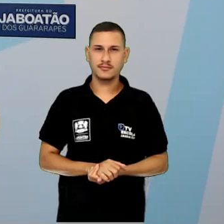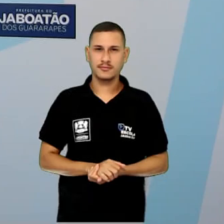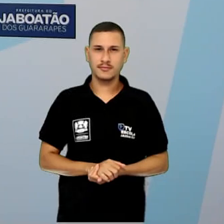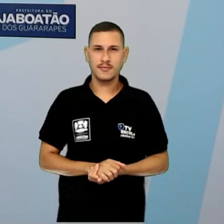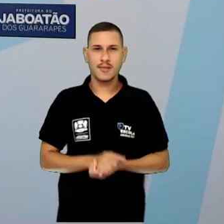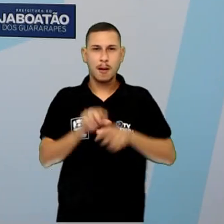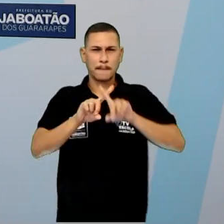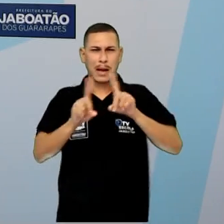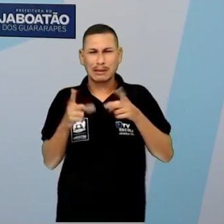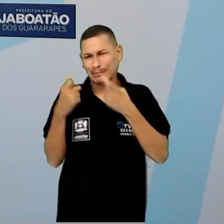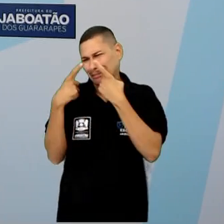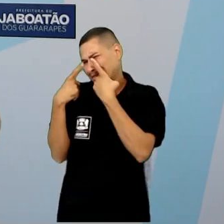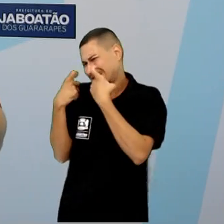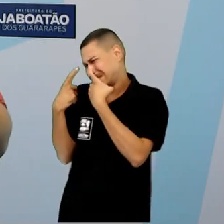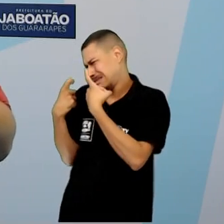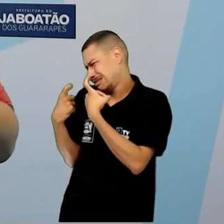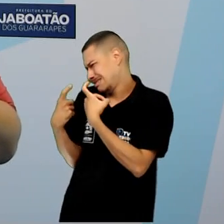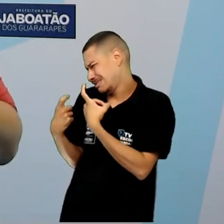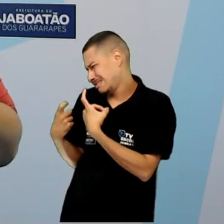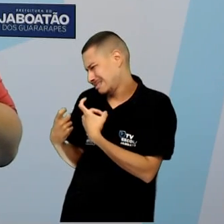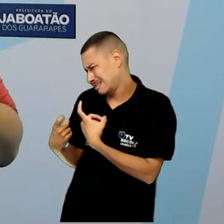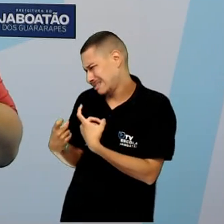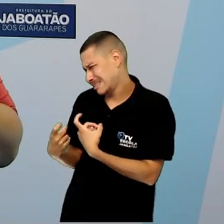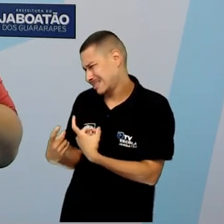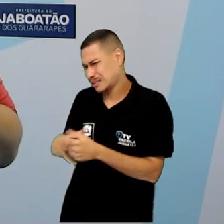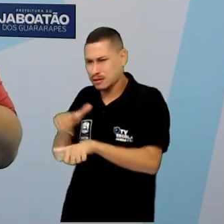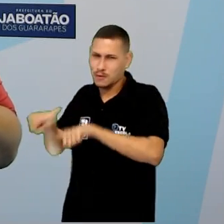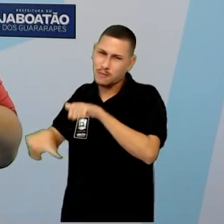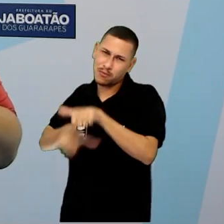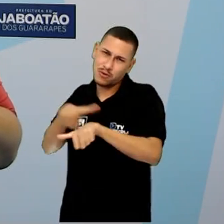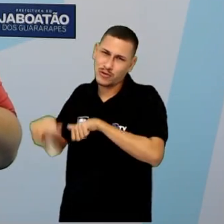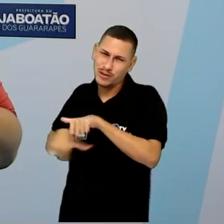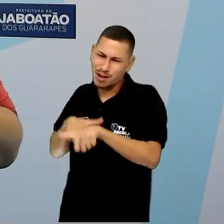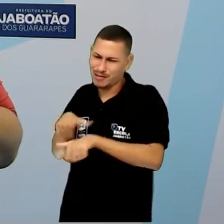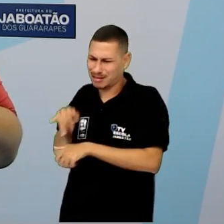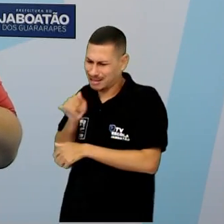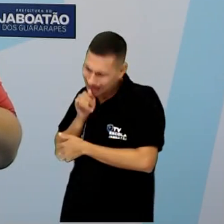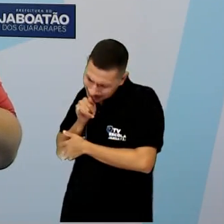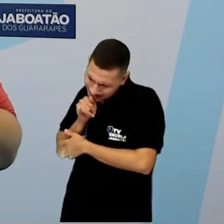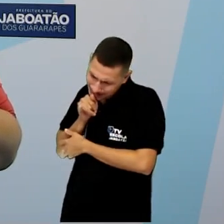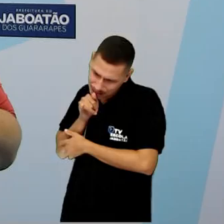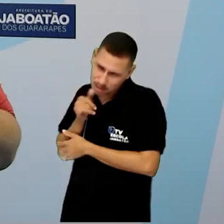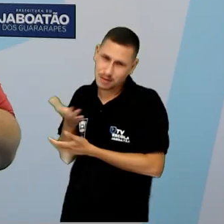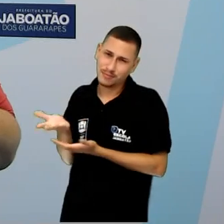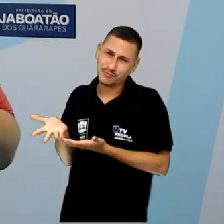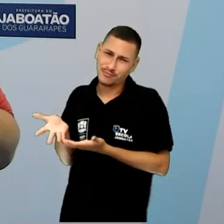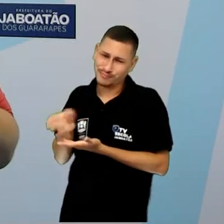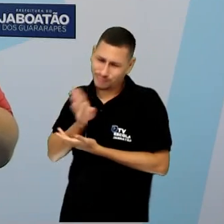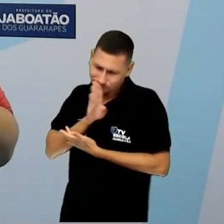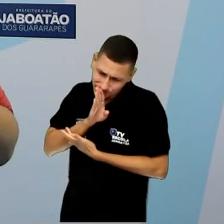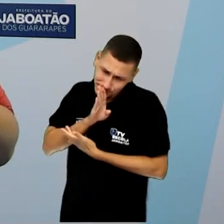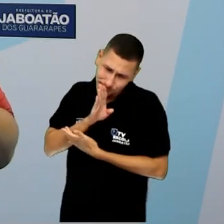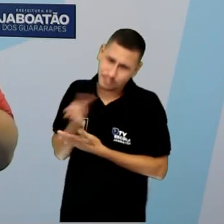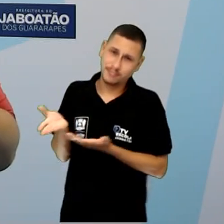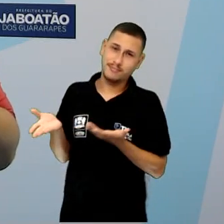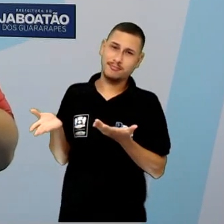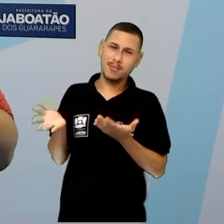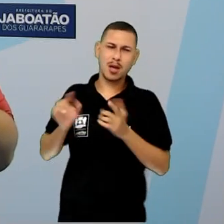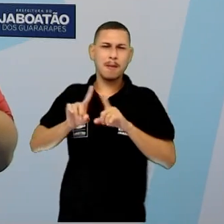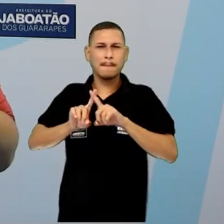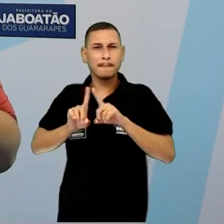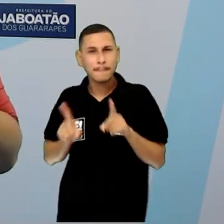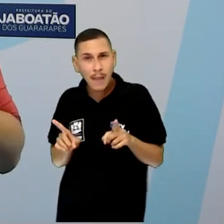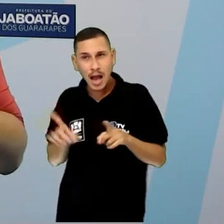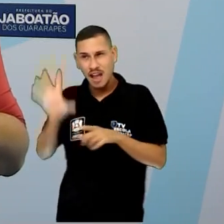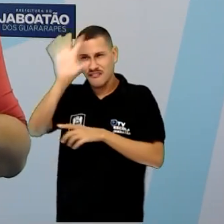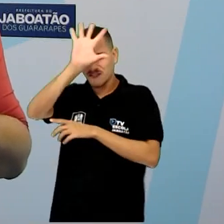Lágrima de gralha, todo mundo viu. Muda, cabisbaixa, triste, calada. Apesar da sua fama